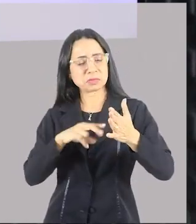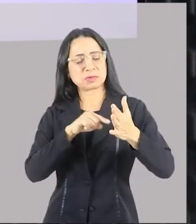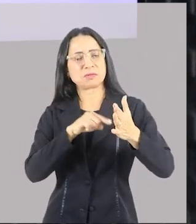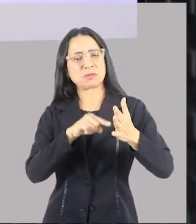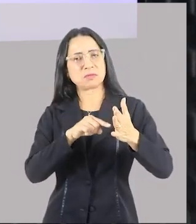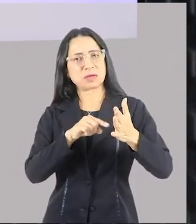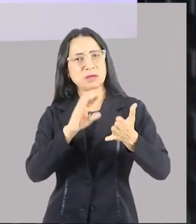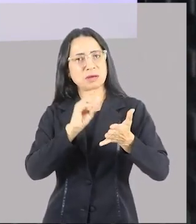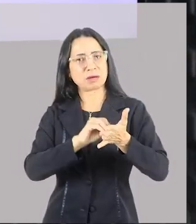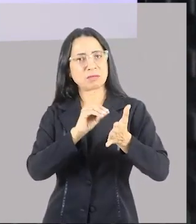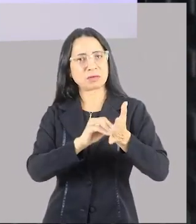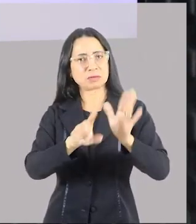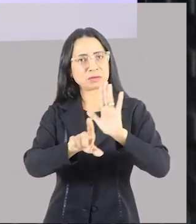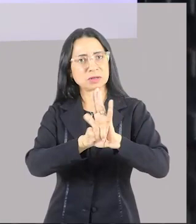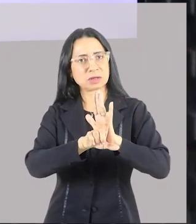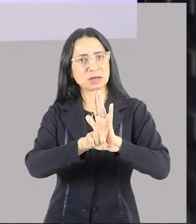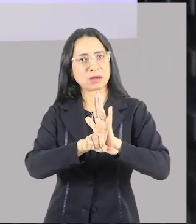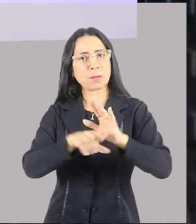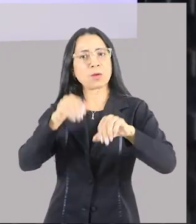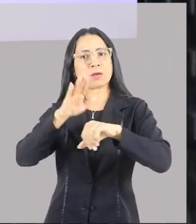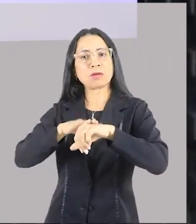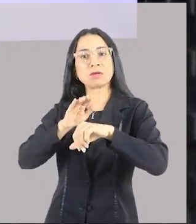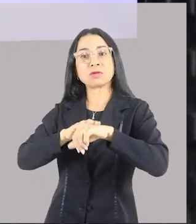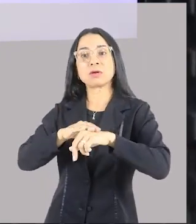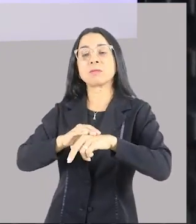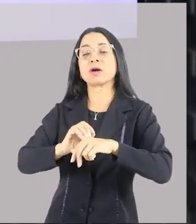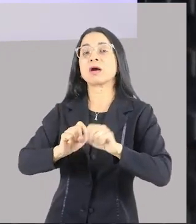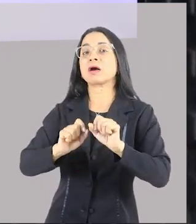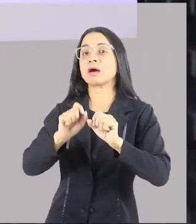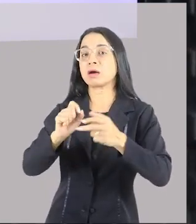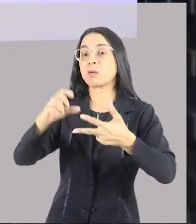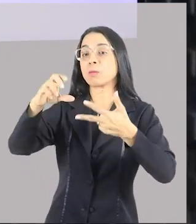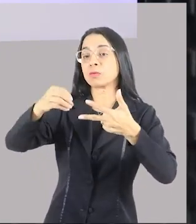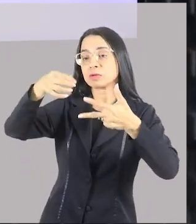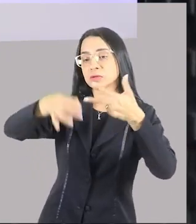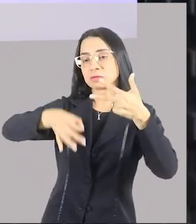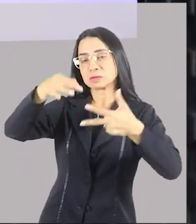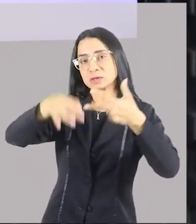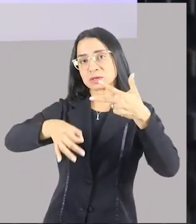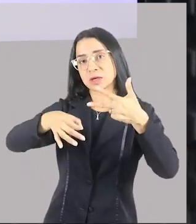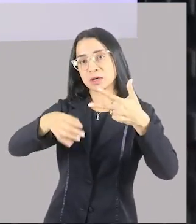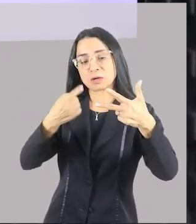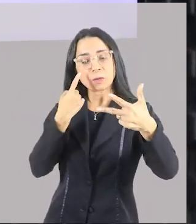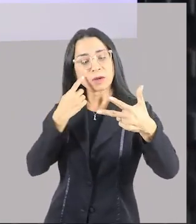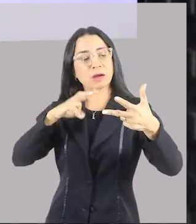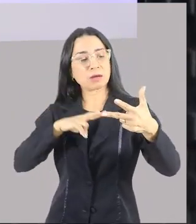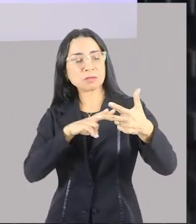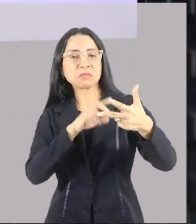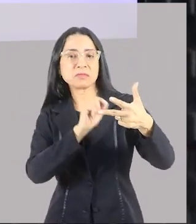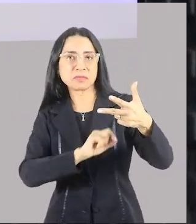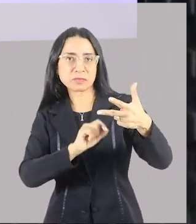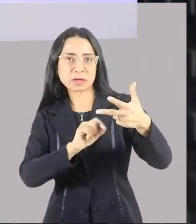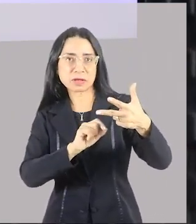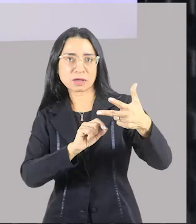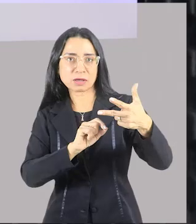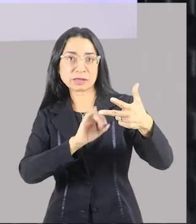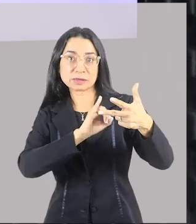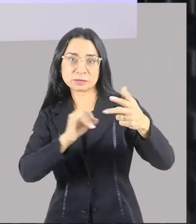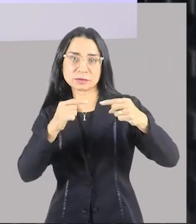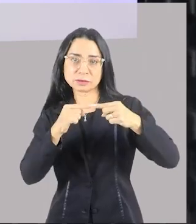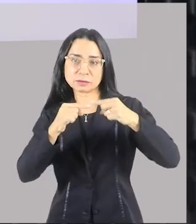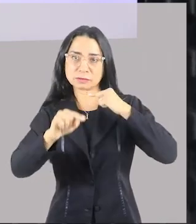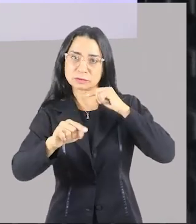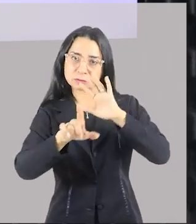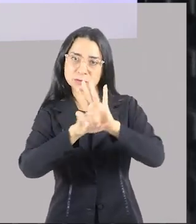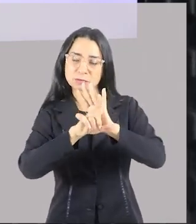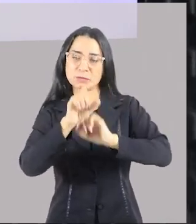Poder Judiciário para rever ou anular esse ato administrativo se ele estiver em discordância com